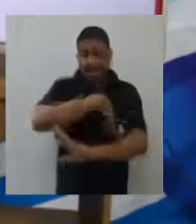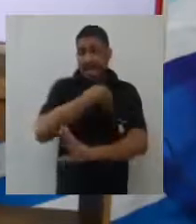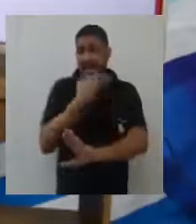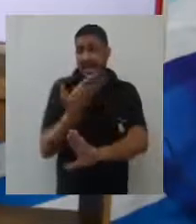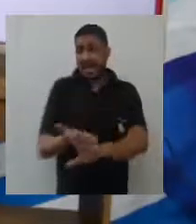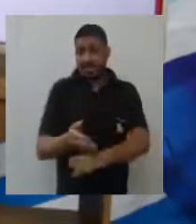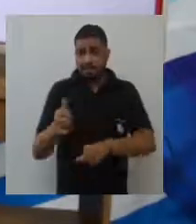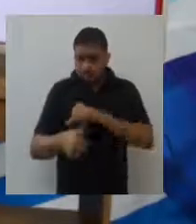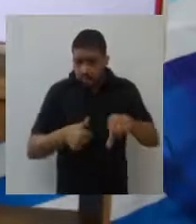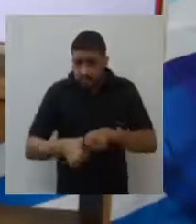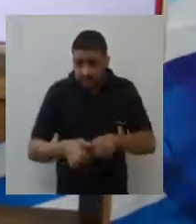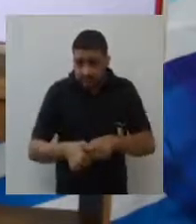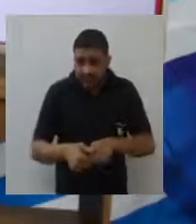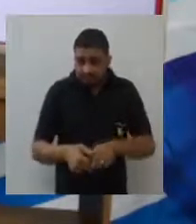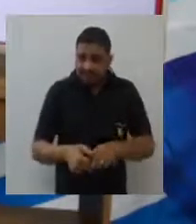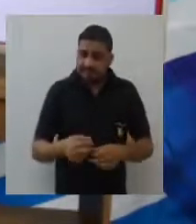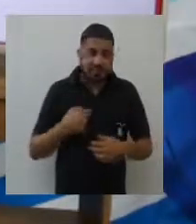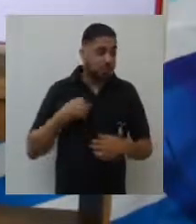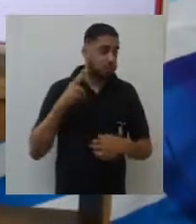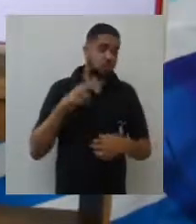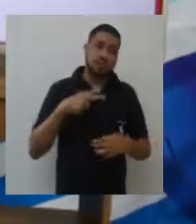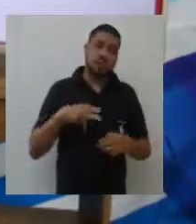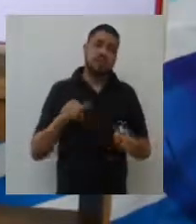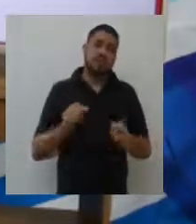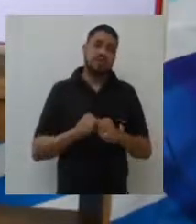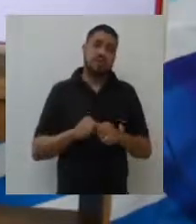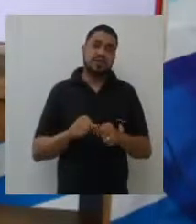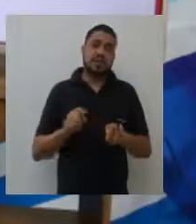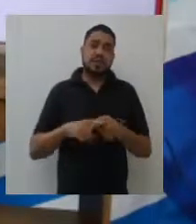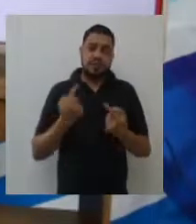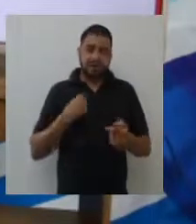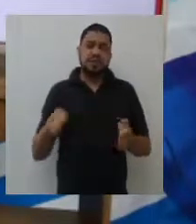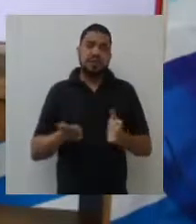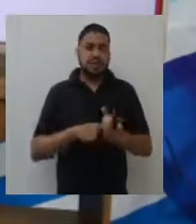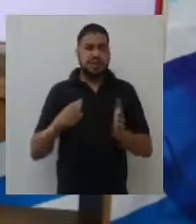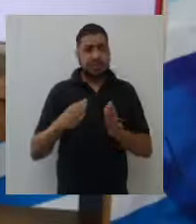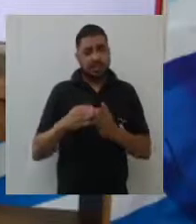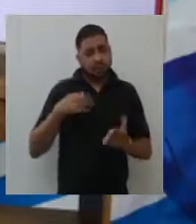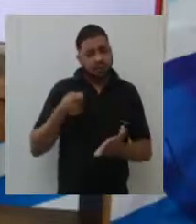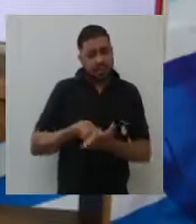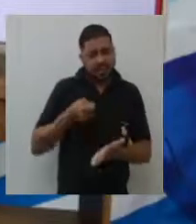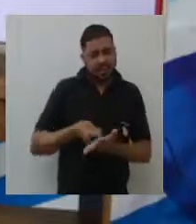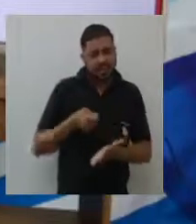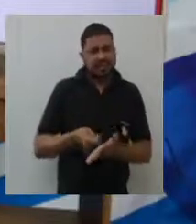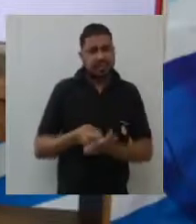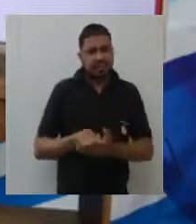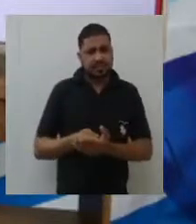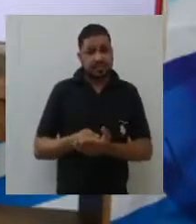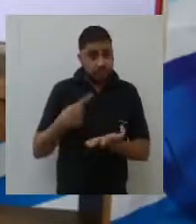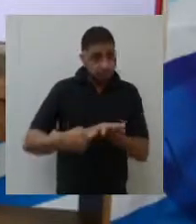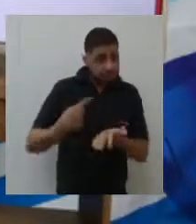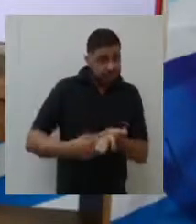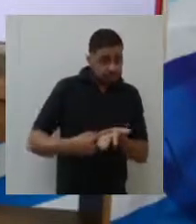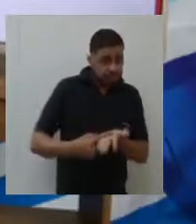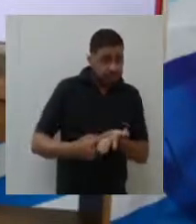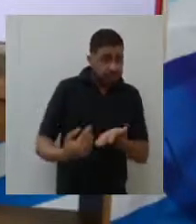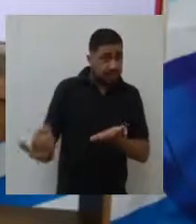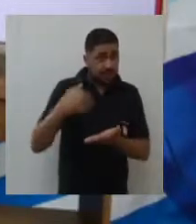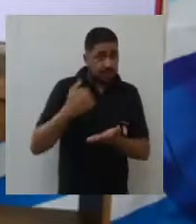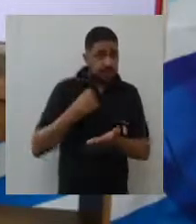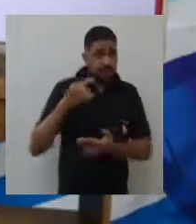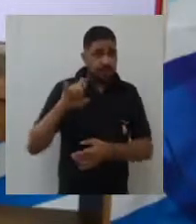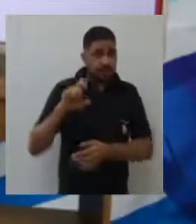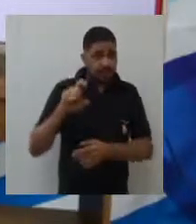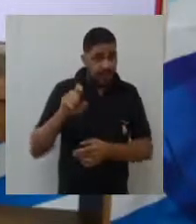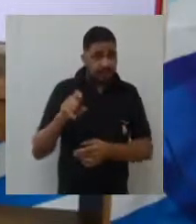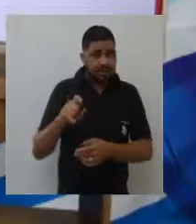ser sincero contigo. Eu nunca fiz isso. Mas eu vou chegar em casa, vou tentar, tá? Eu vou fazer vamos combinar um negócio? Acessa meu Instagram,